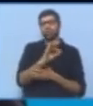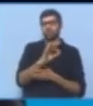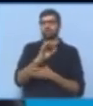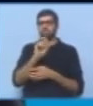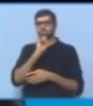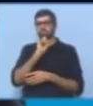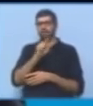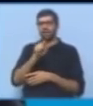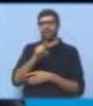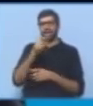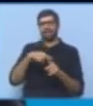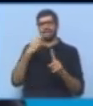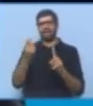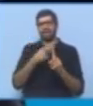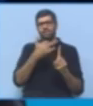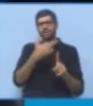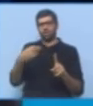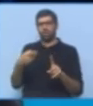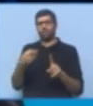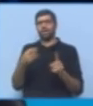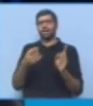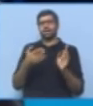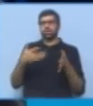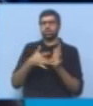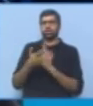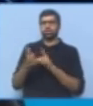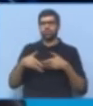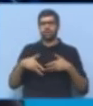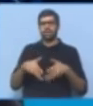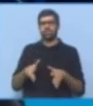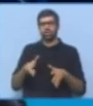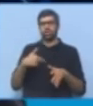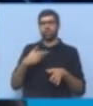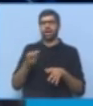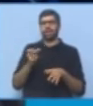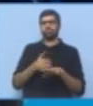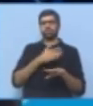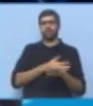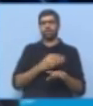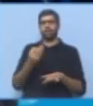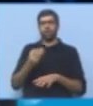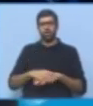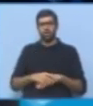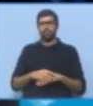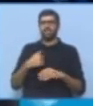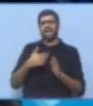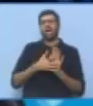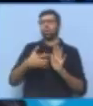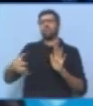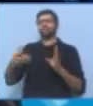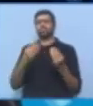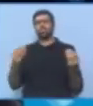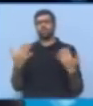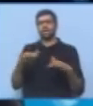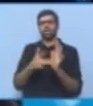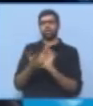daria lá para o ano 29, como Jesus nasceu, segundo o nosso calendário, uns anos antes. Bem, exato. É tudo muito complexo, mas talvez